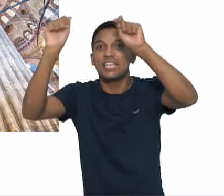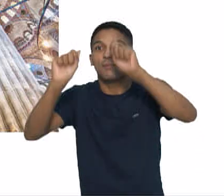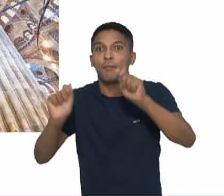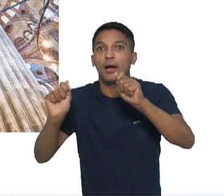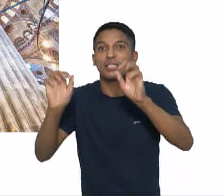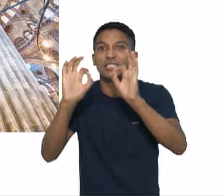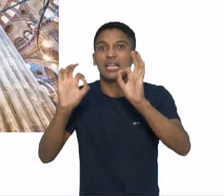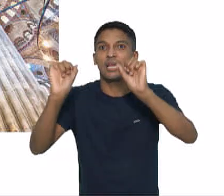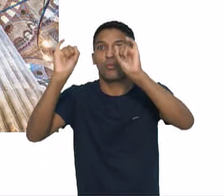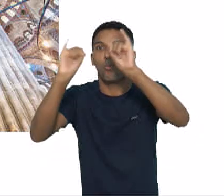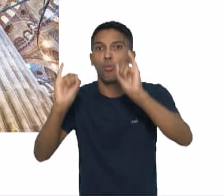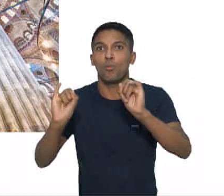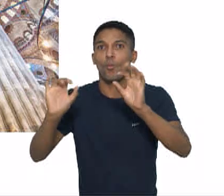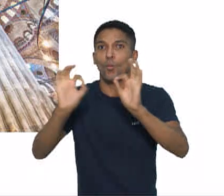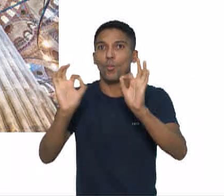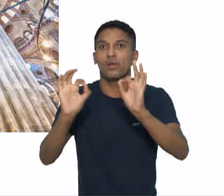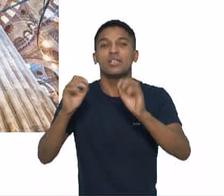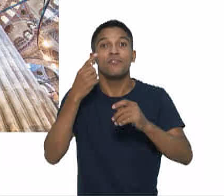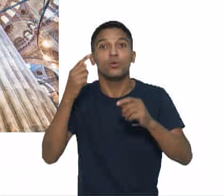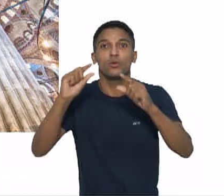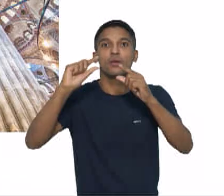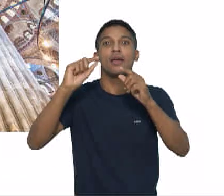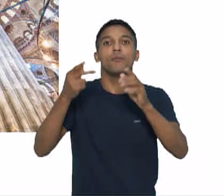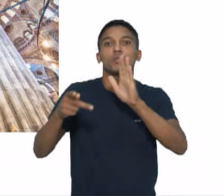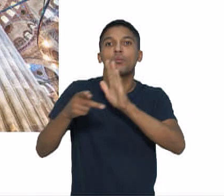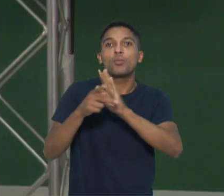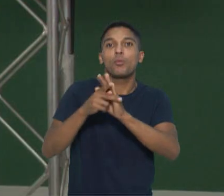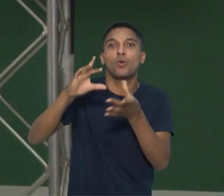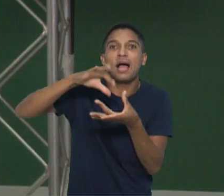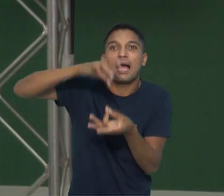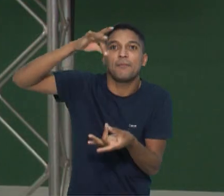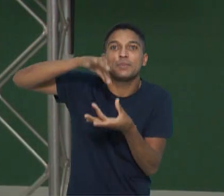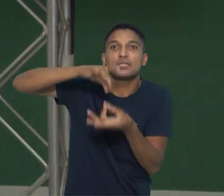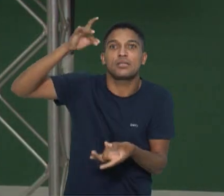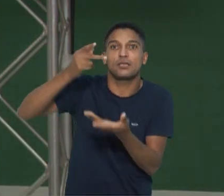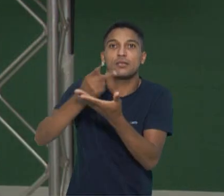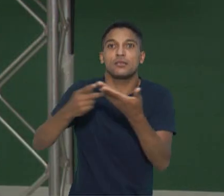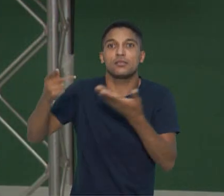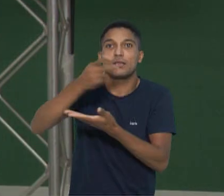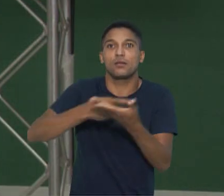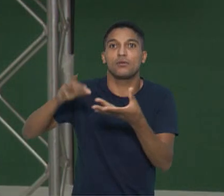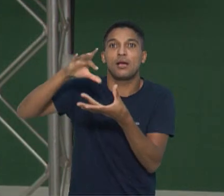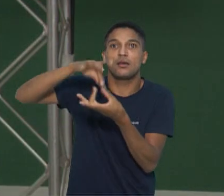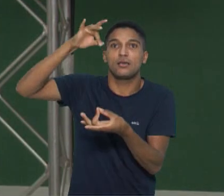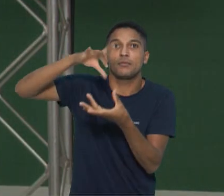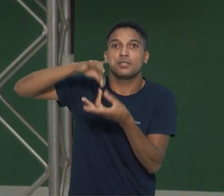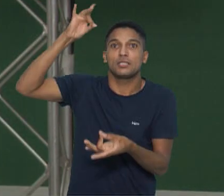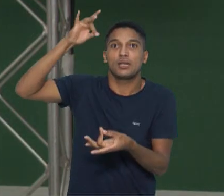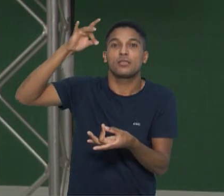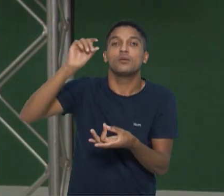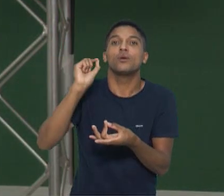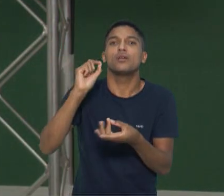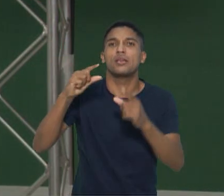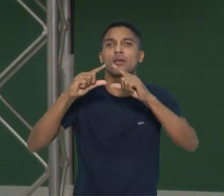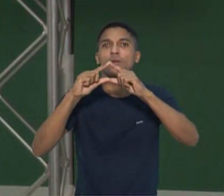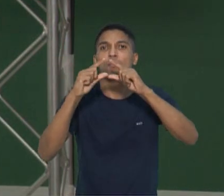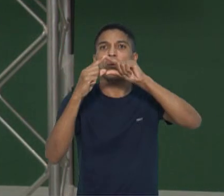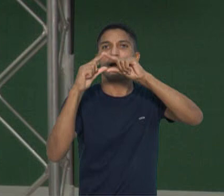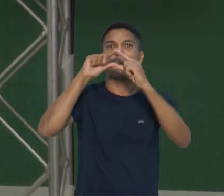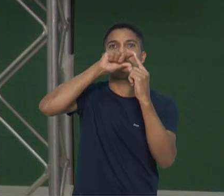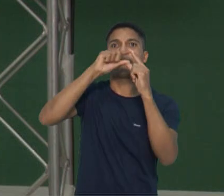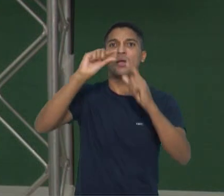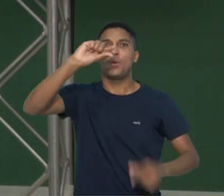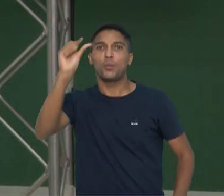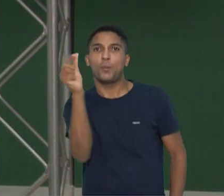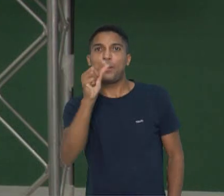essas figuras abstratas aí que a gente está falando. Né? Então, o figurativo a gente reconhece figuras. No abstrato, a